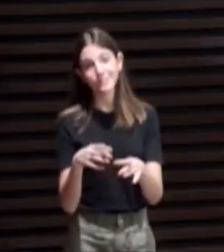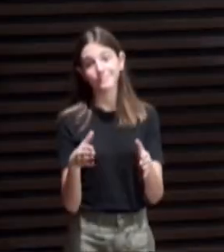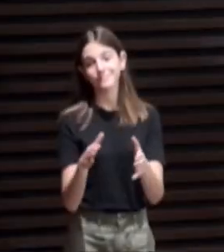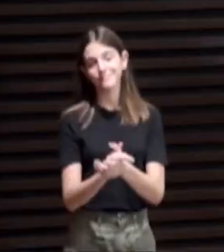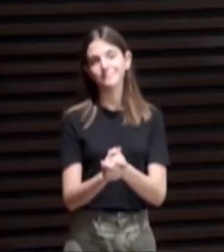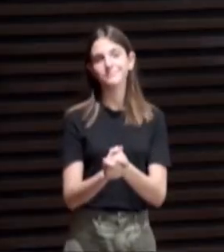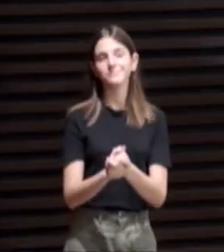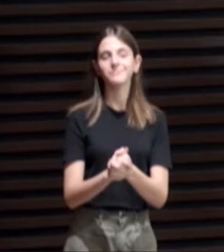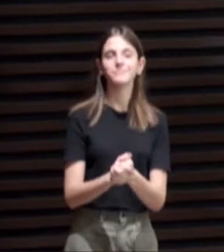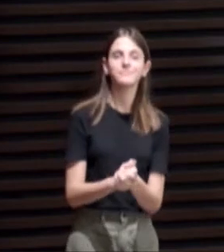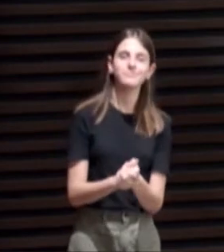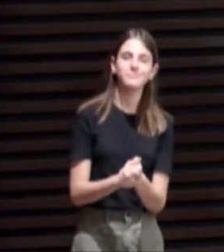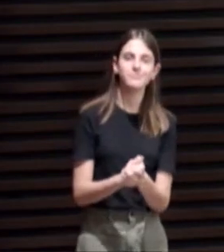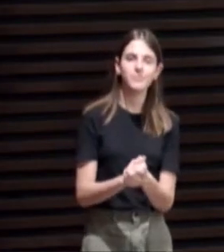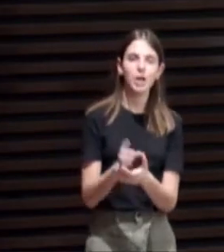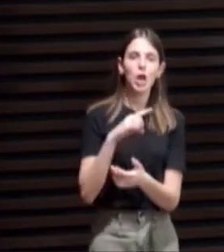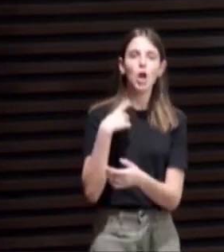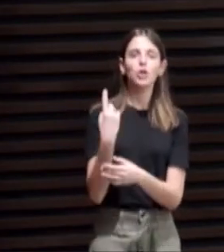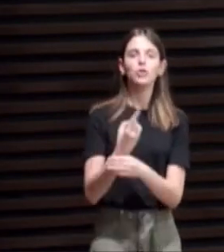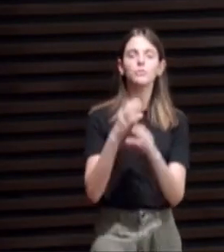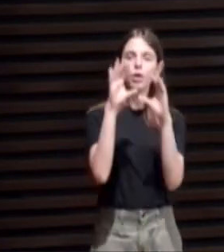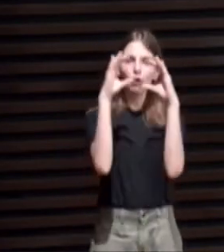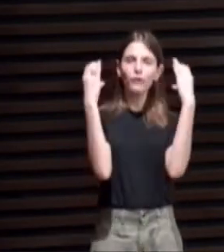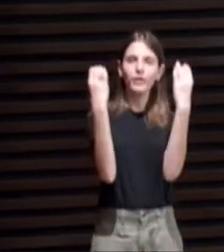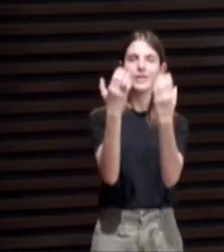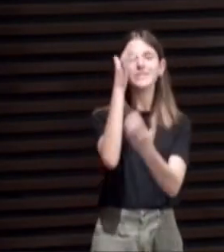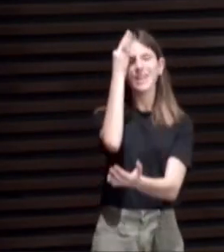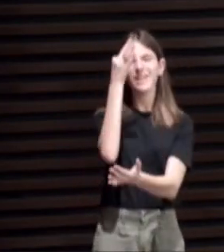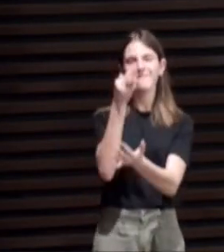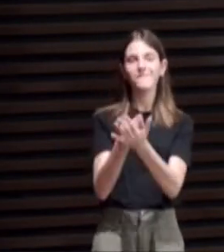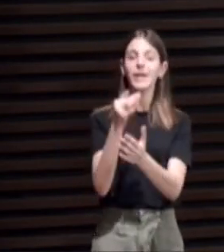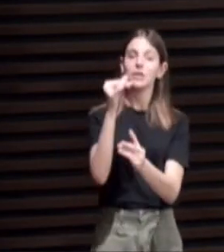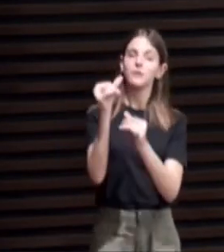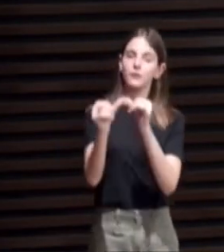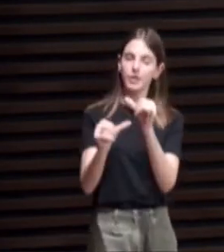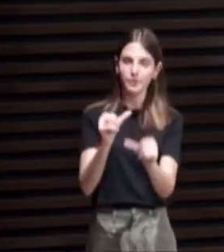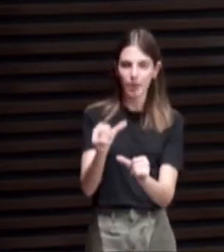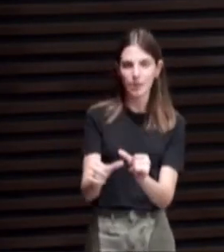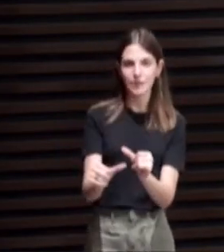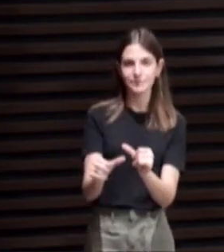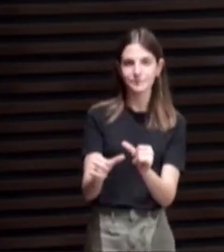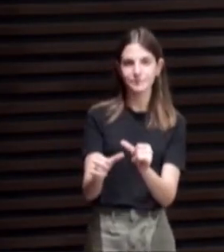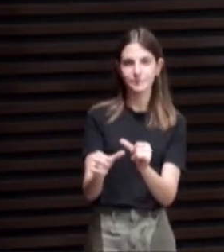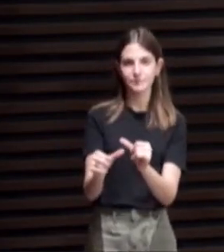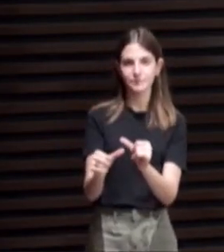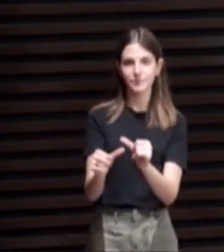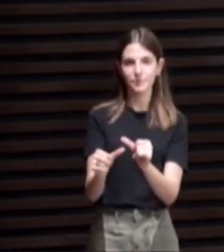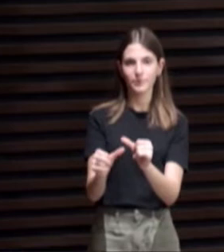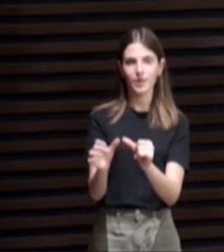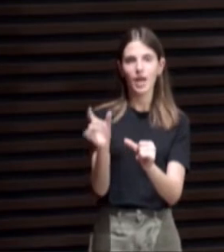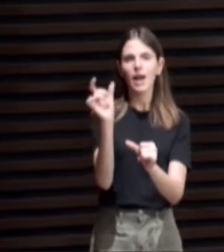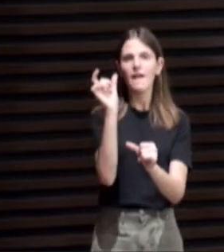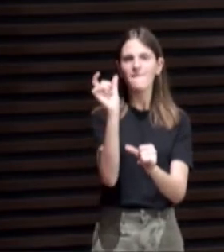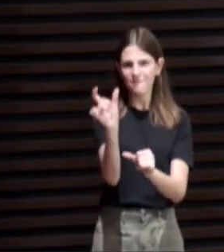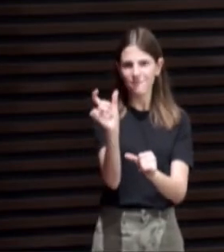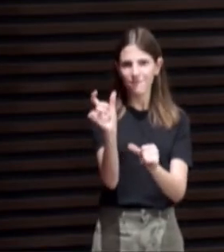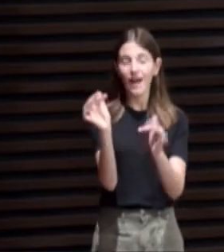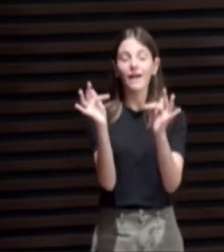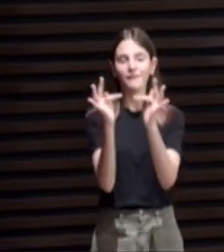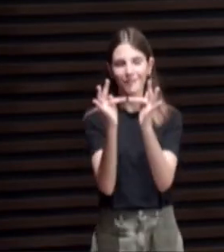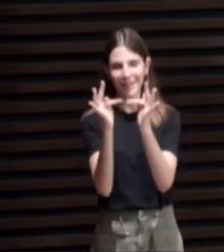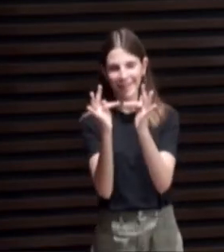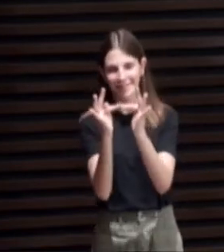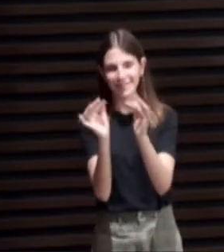a gente está numa conferência da fé reformada. A célebre frase, no essencial